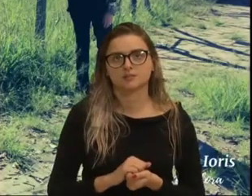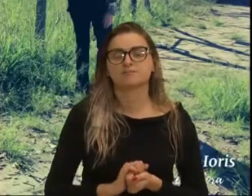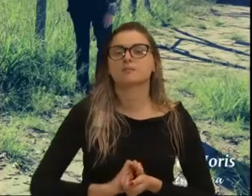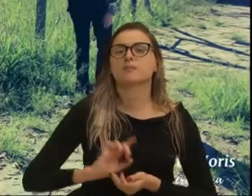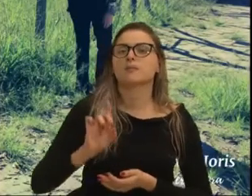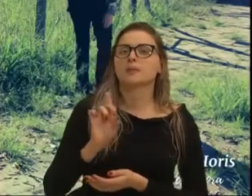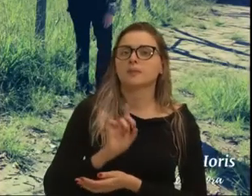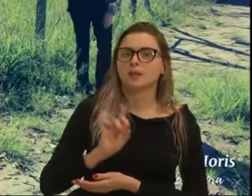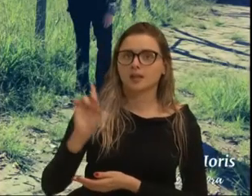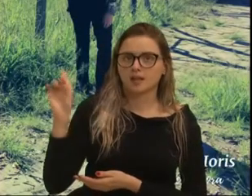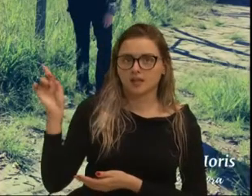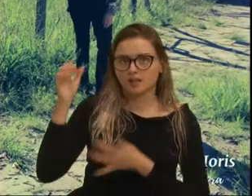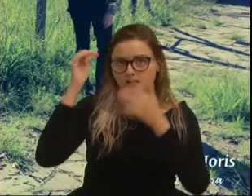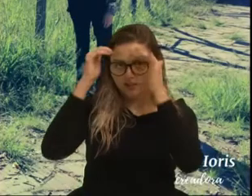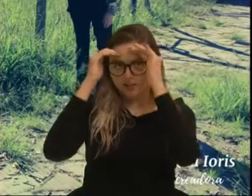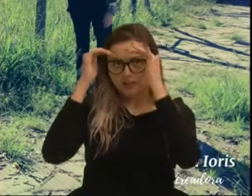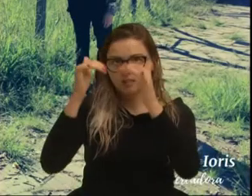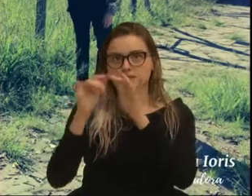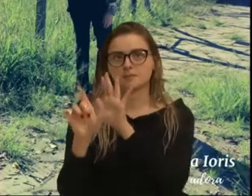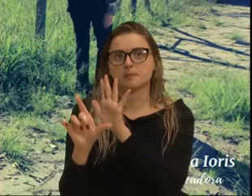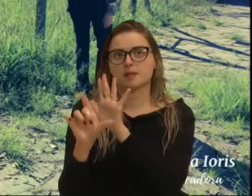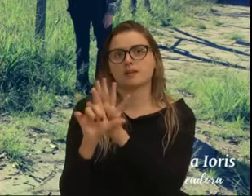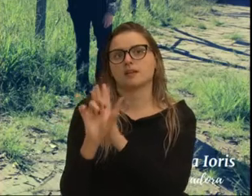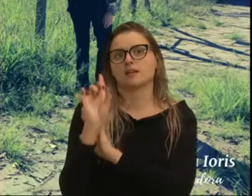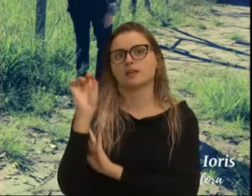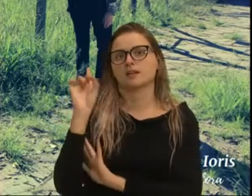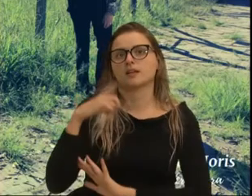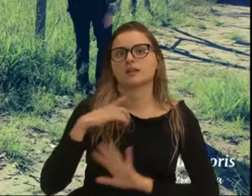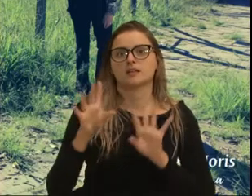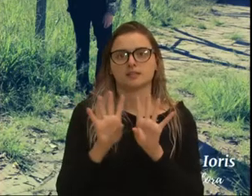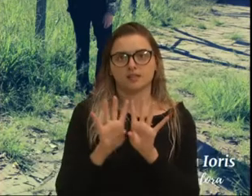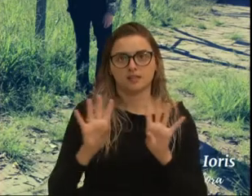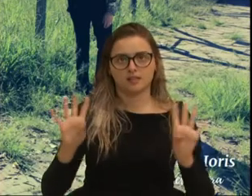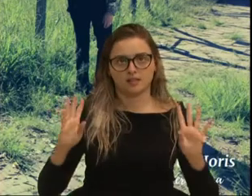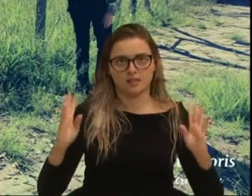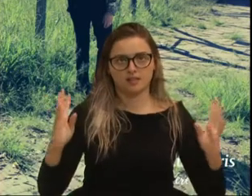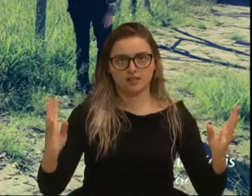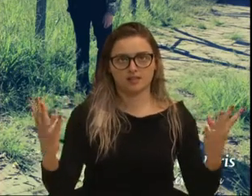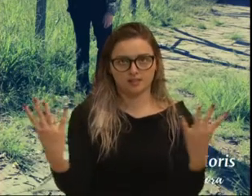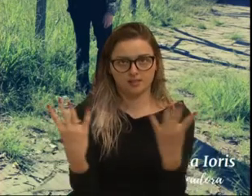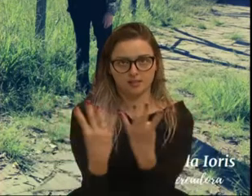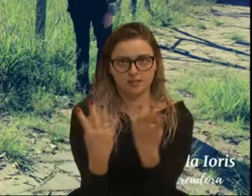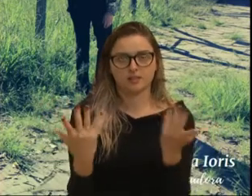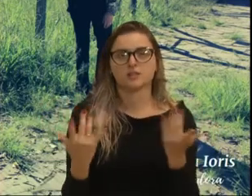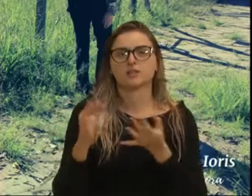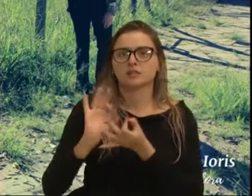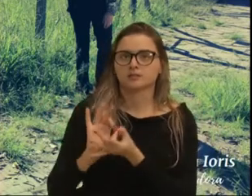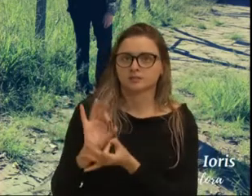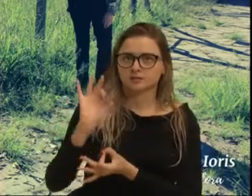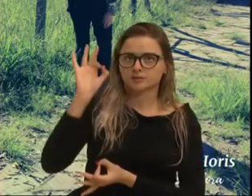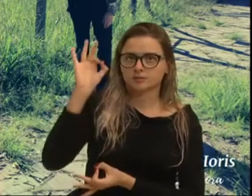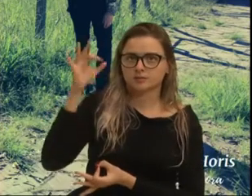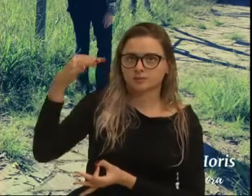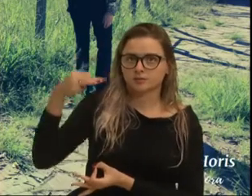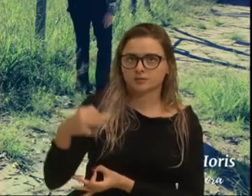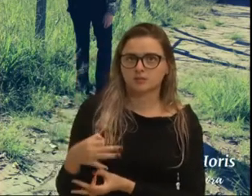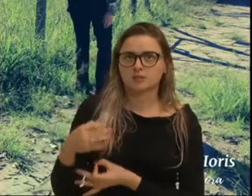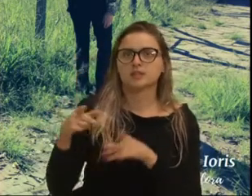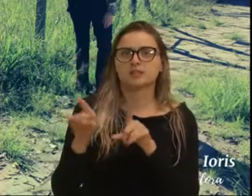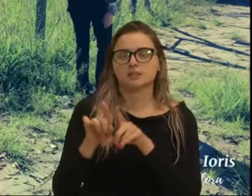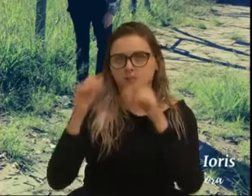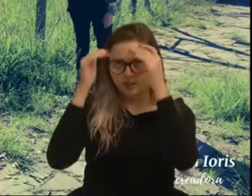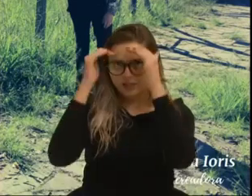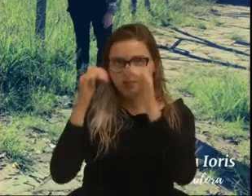Esta aqui respeita a legislação, ó. Tem a cerca que é sugerida, né, numa altura que também está na